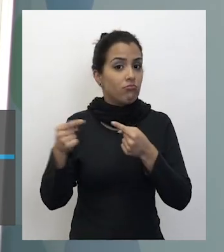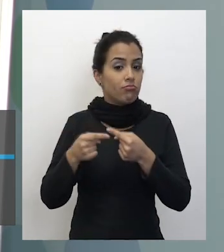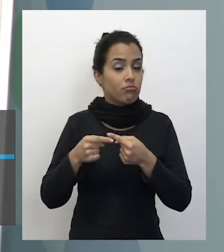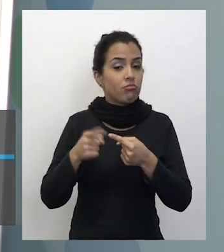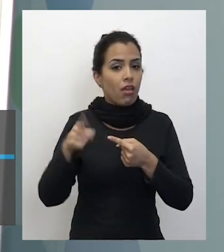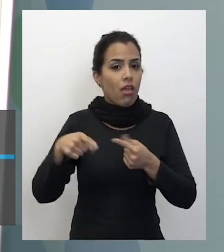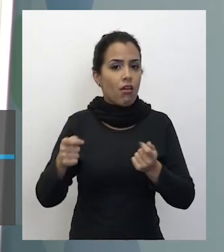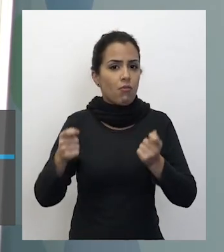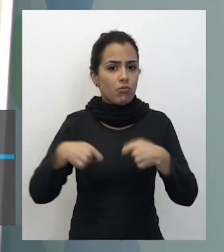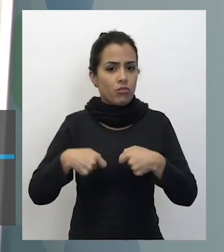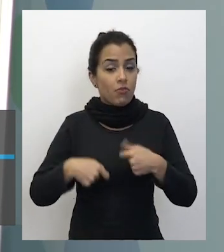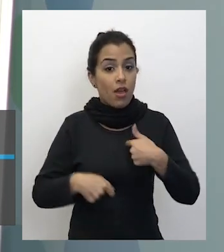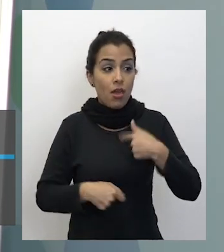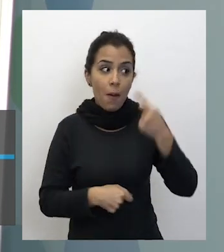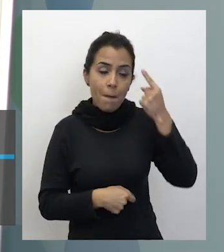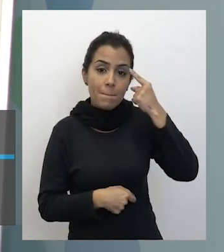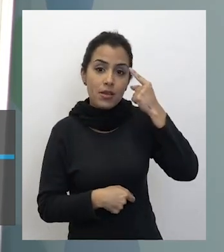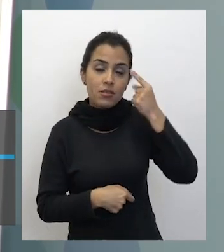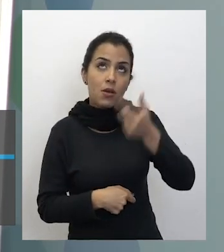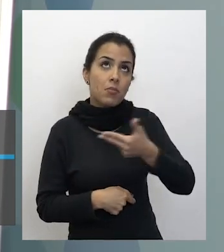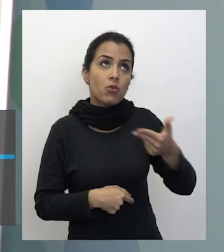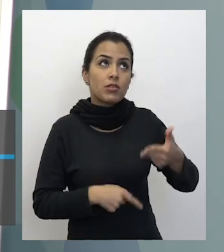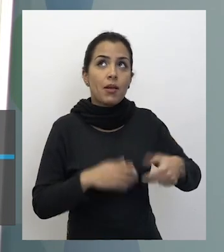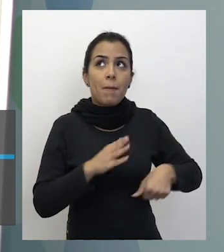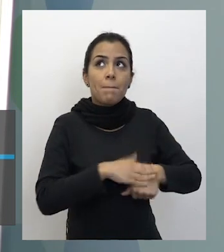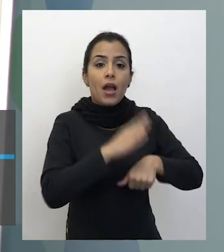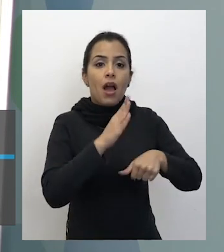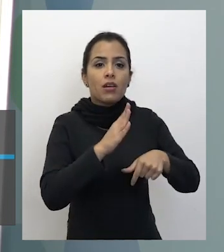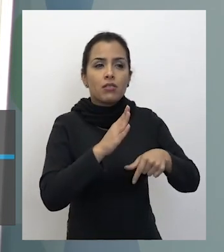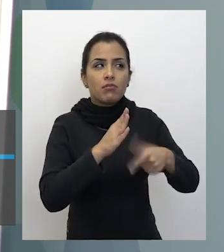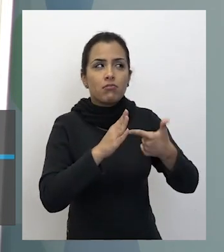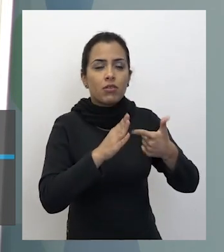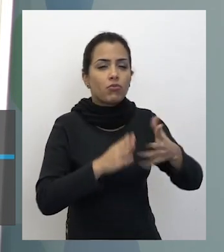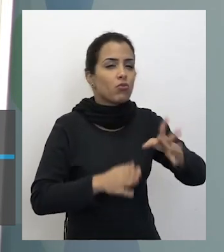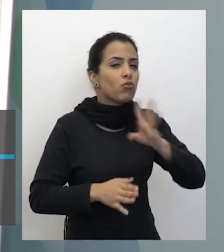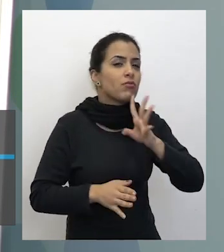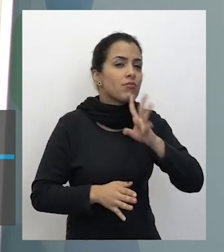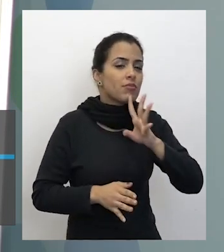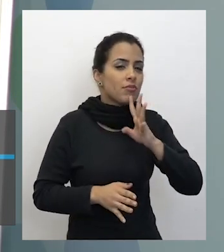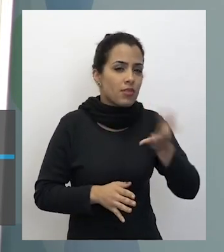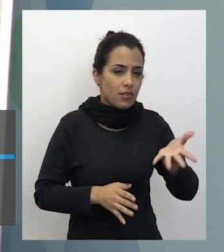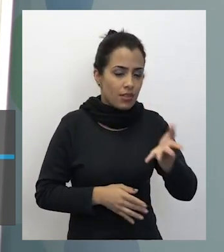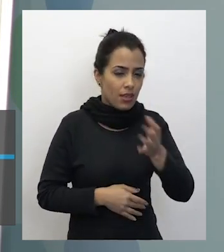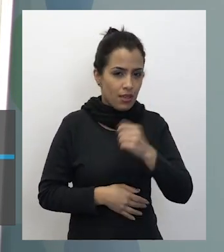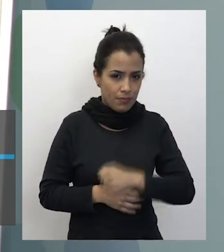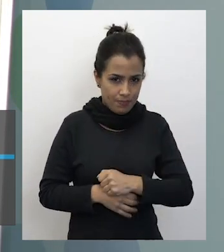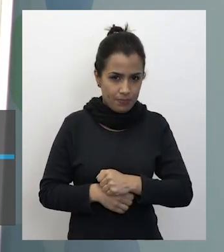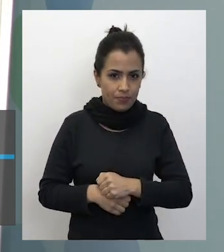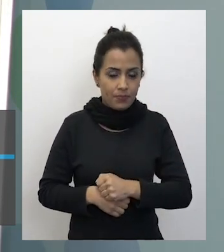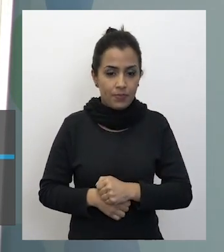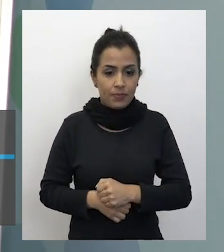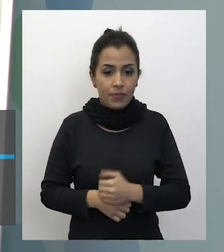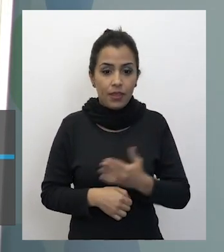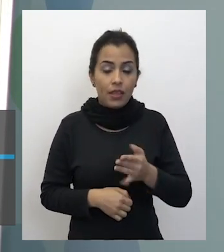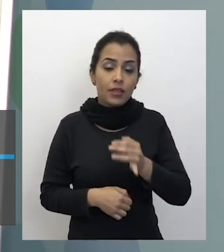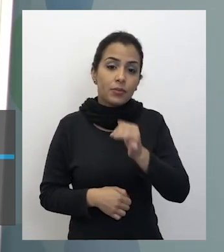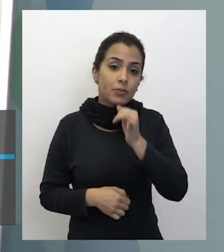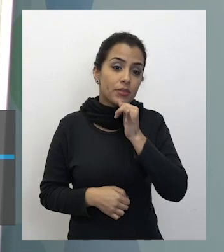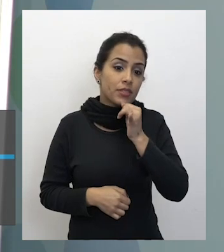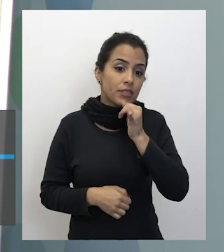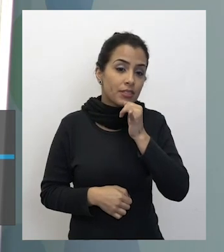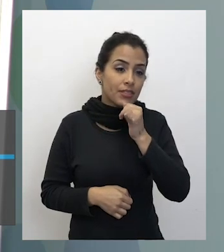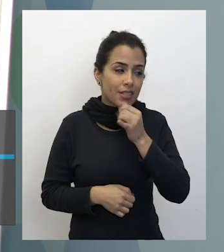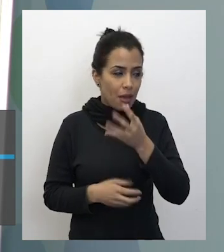possível, tá? Mas eu pensei numa coisa um pouquinho mais popular, assim, né? Vamos para o popular, tá bom? Que a gente costuma falar, que